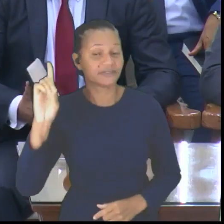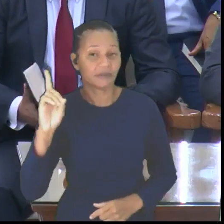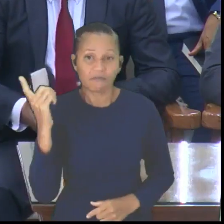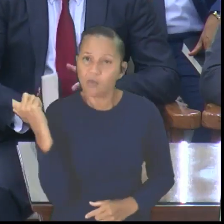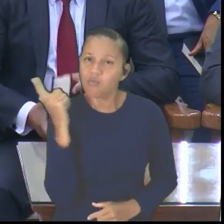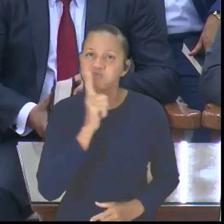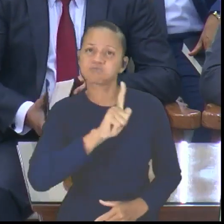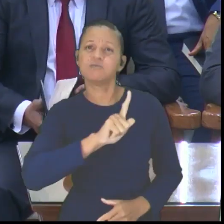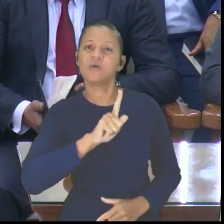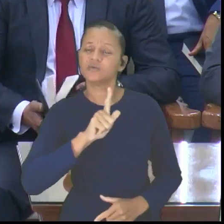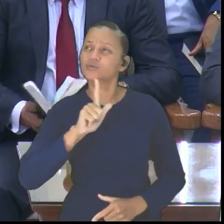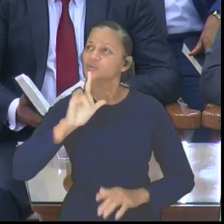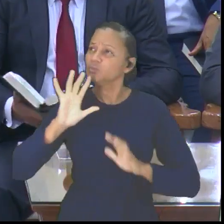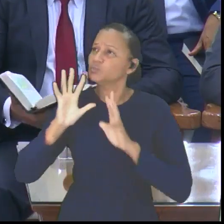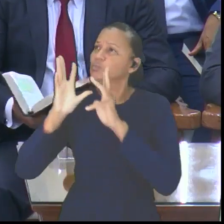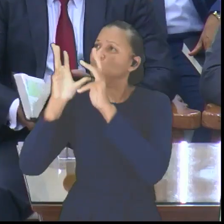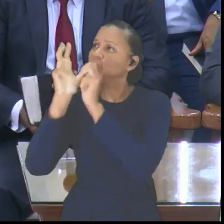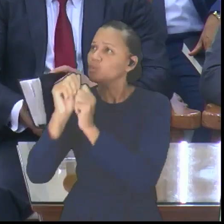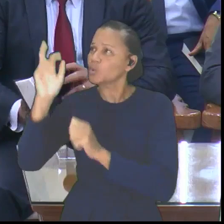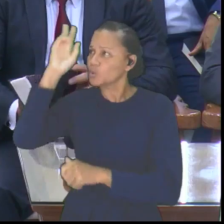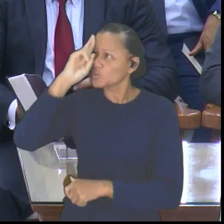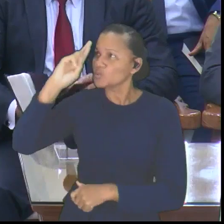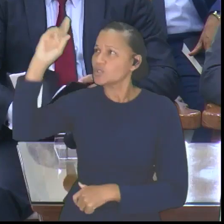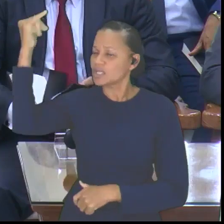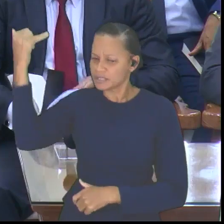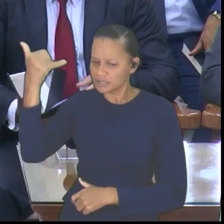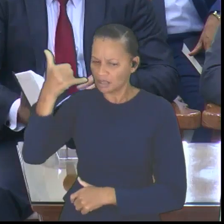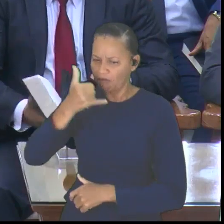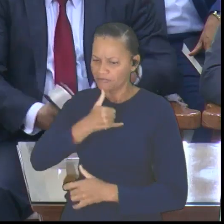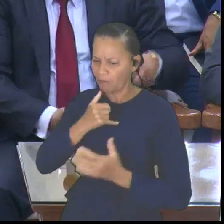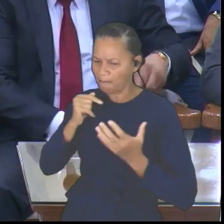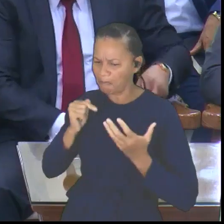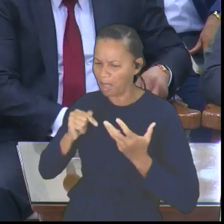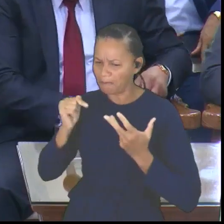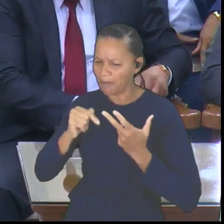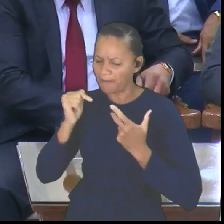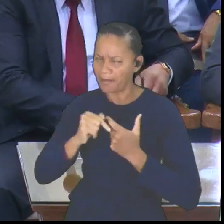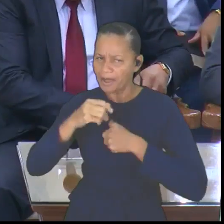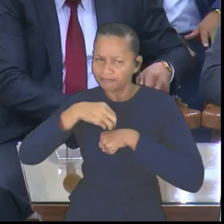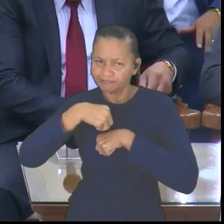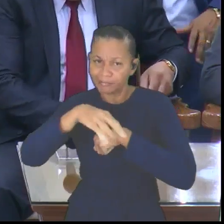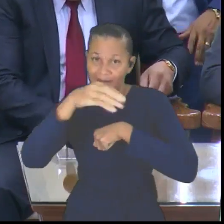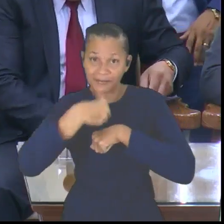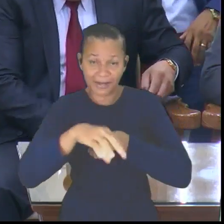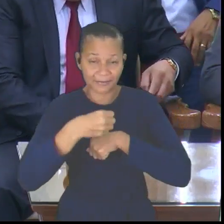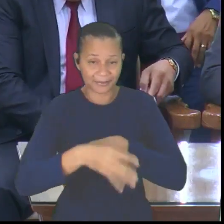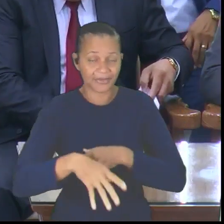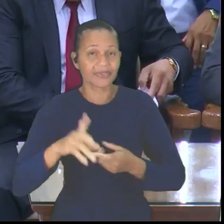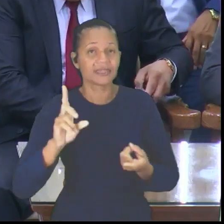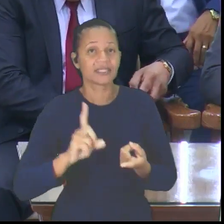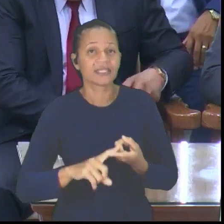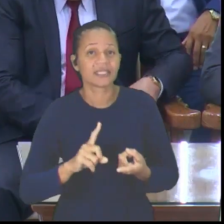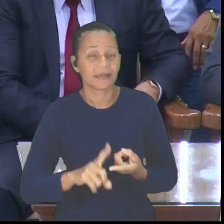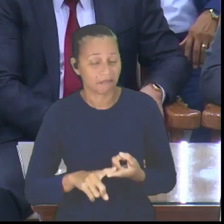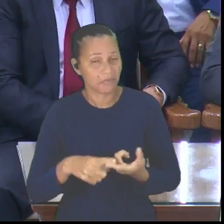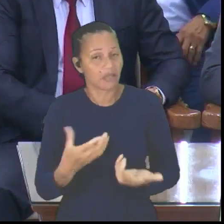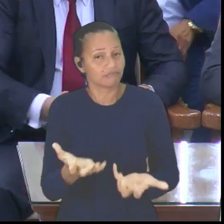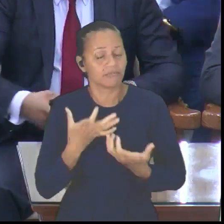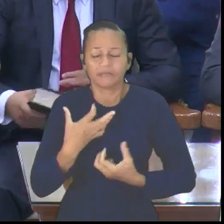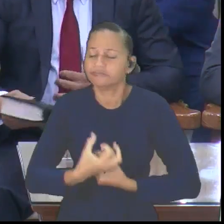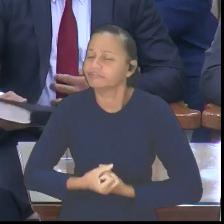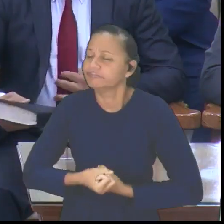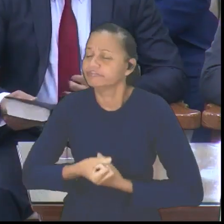consiga transmitir aquilo que Deus nos falou. Quero também externar minha gratidão ao